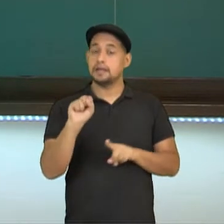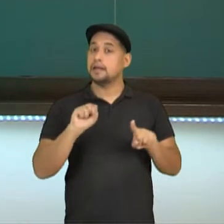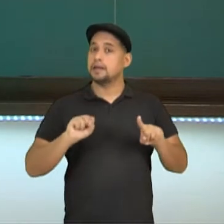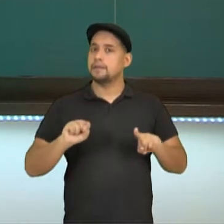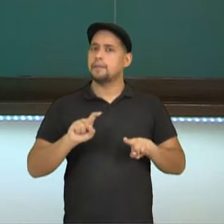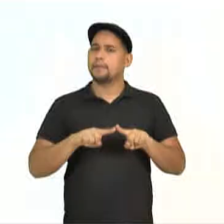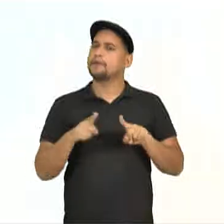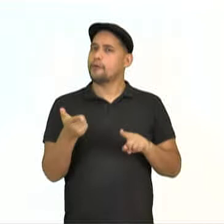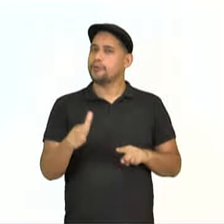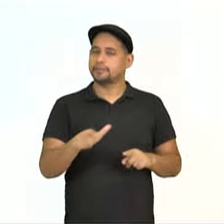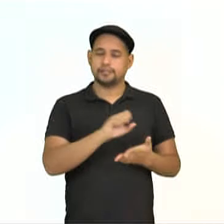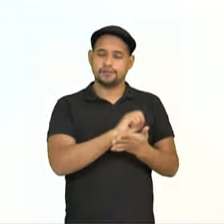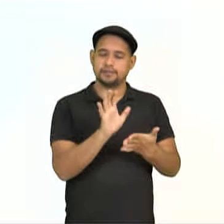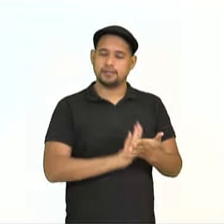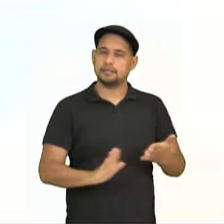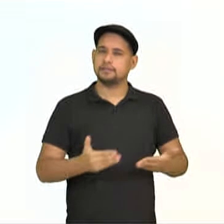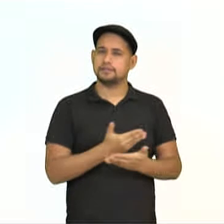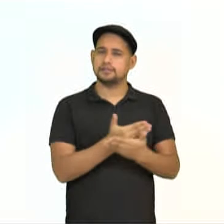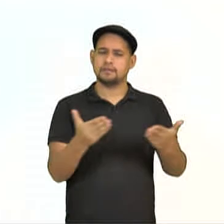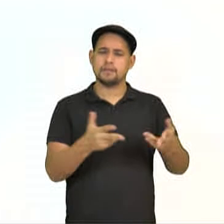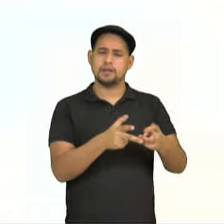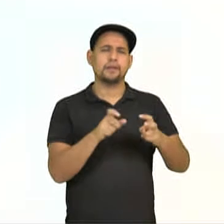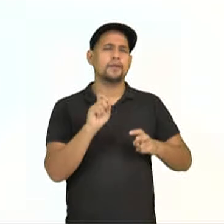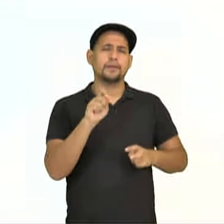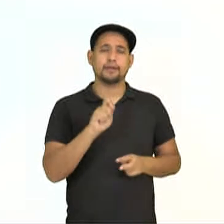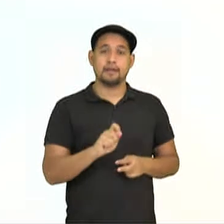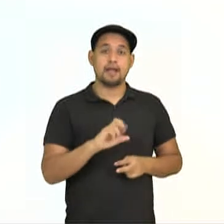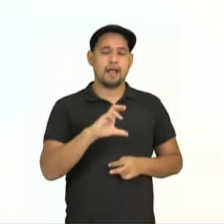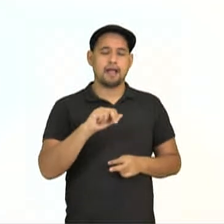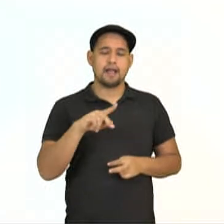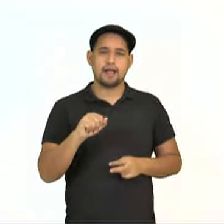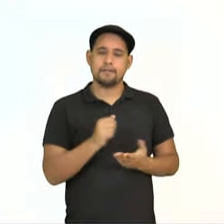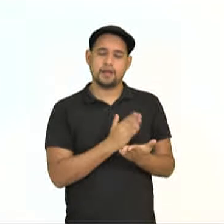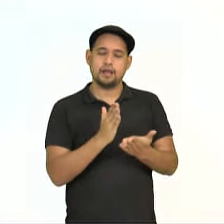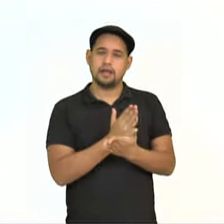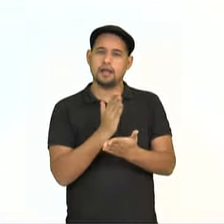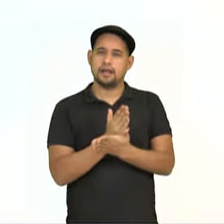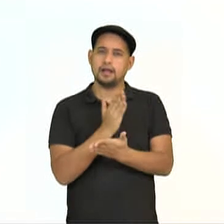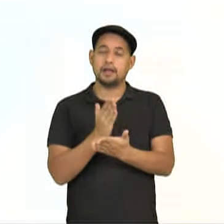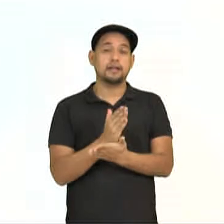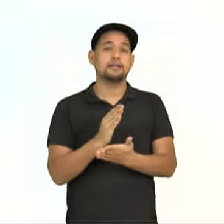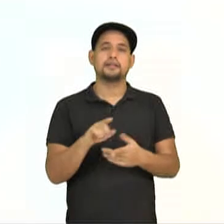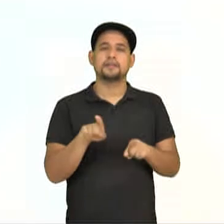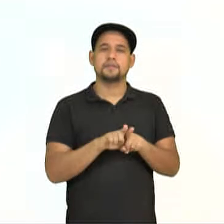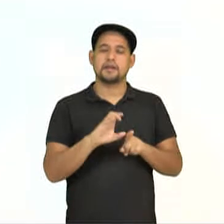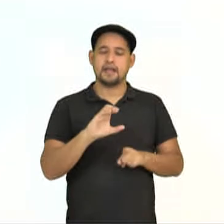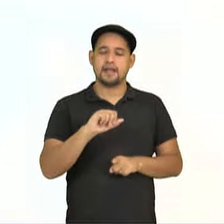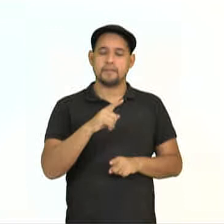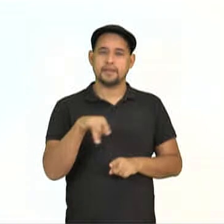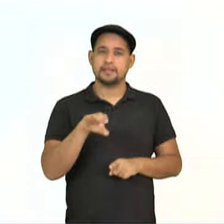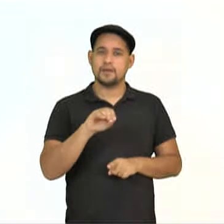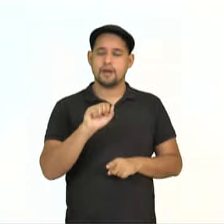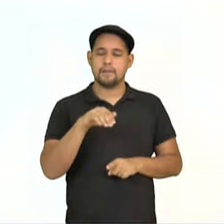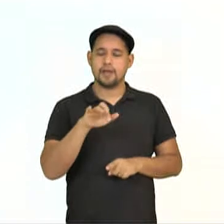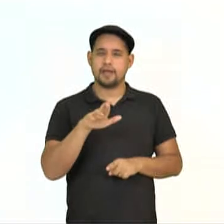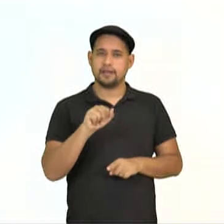Mais um exercício para você. Observa a capa da revista em quadrinhos do Capitão América de